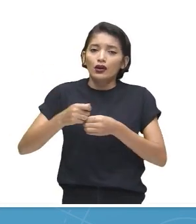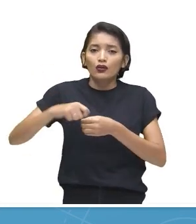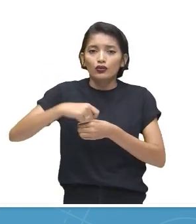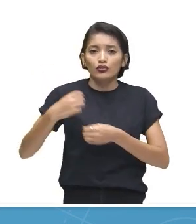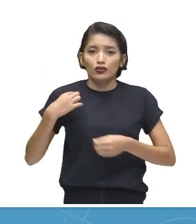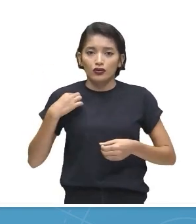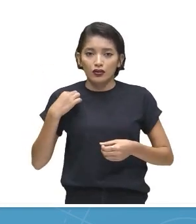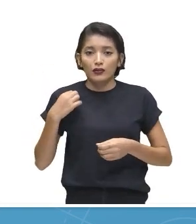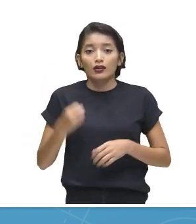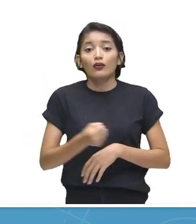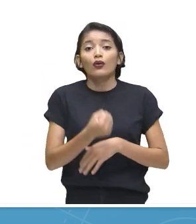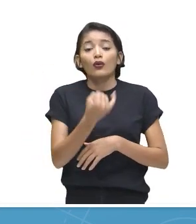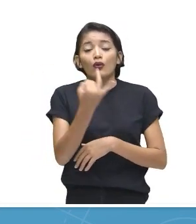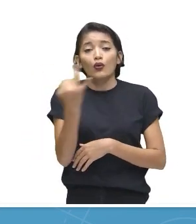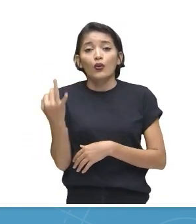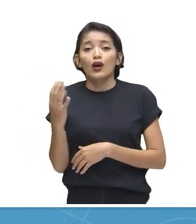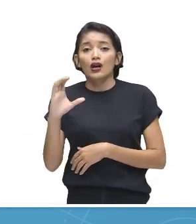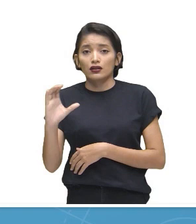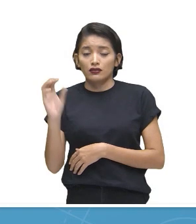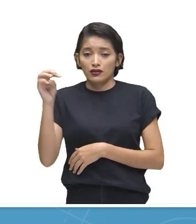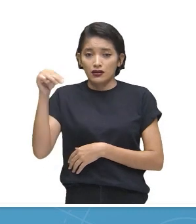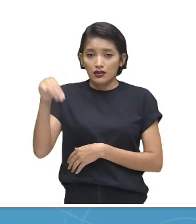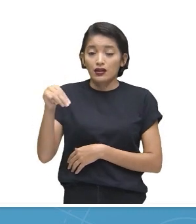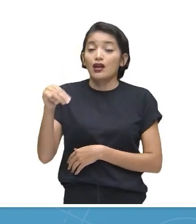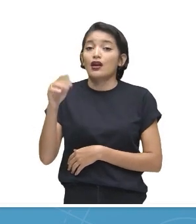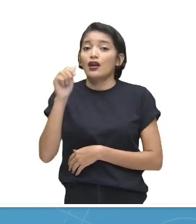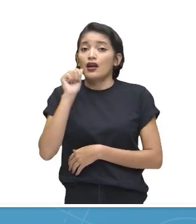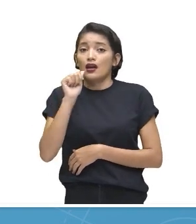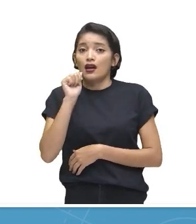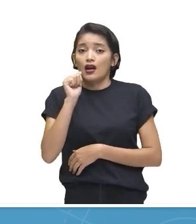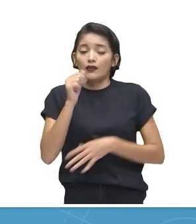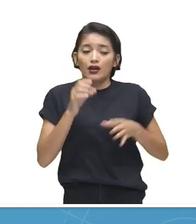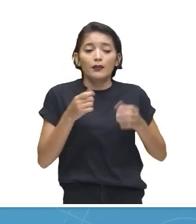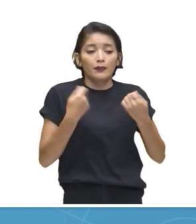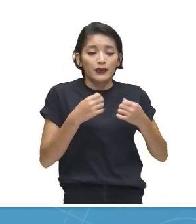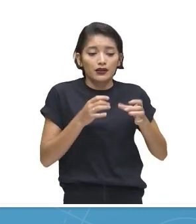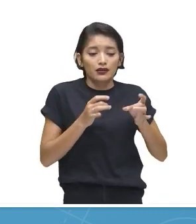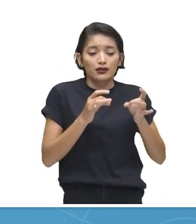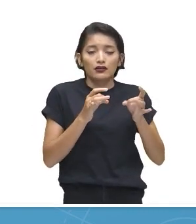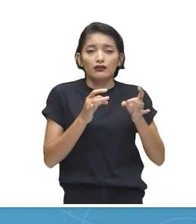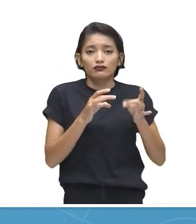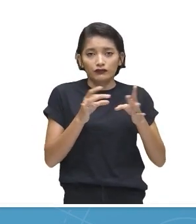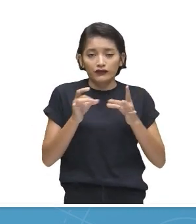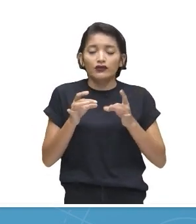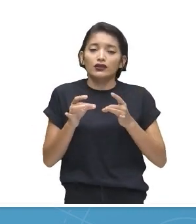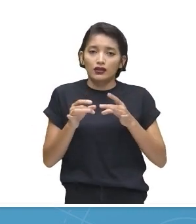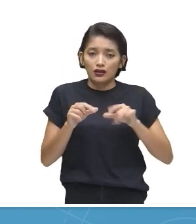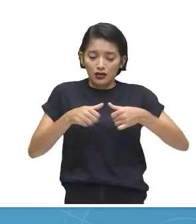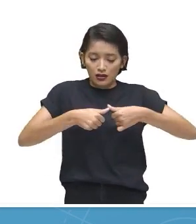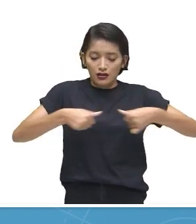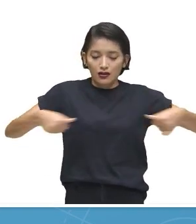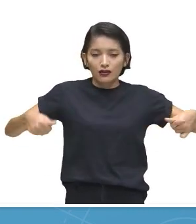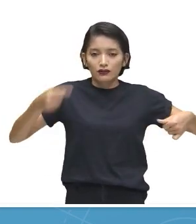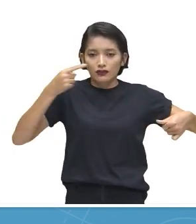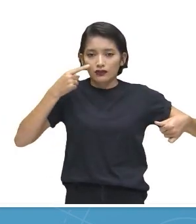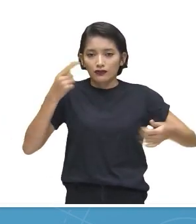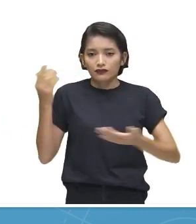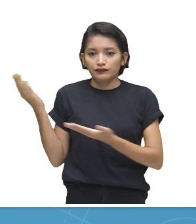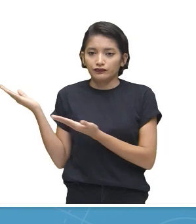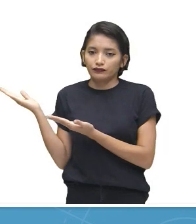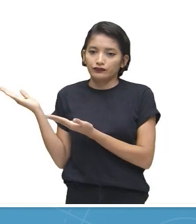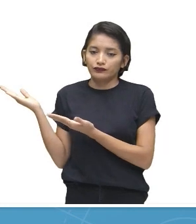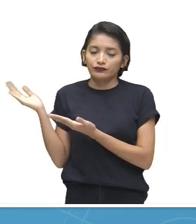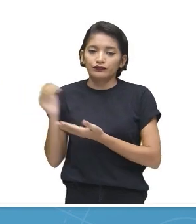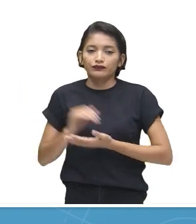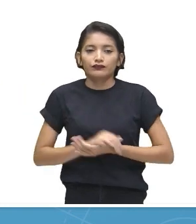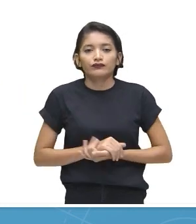Quantos centímetros a vendedora deverá medir na fita métrica abaixo? Então, você